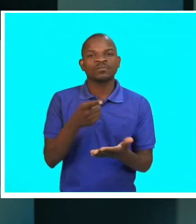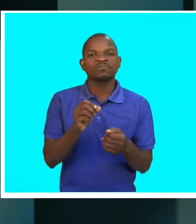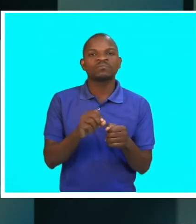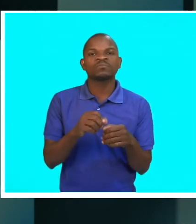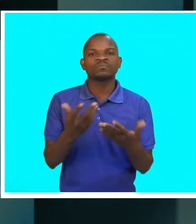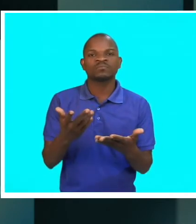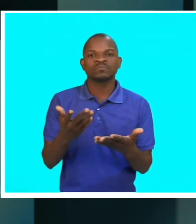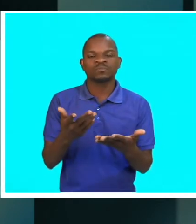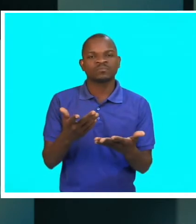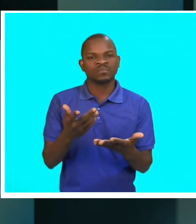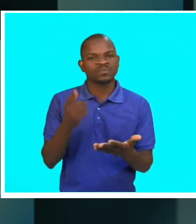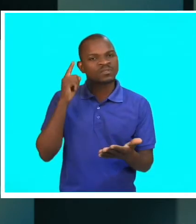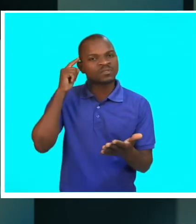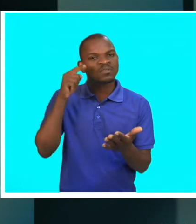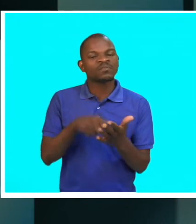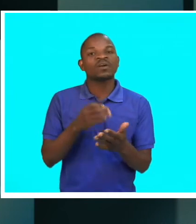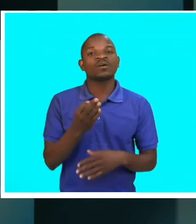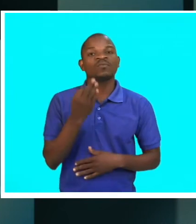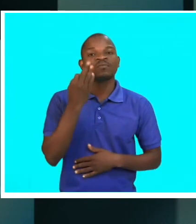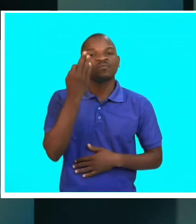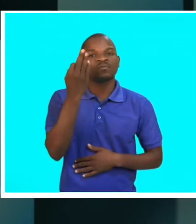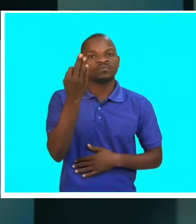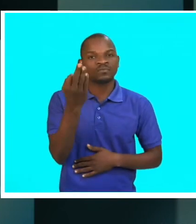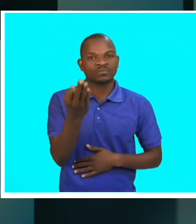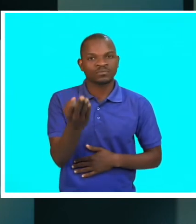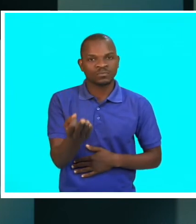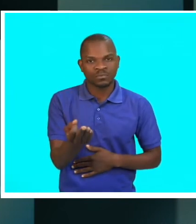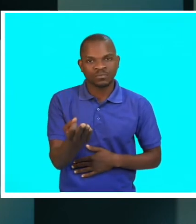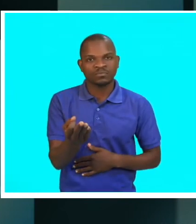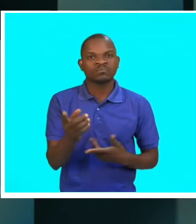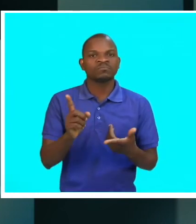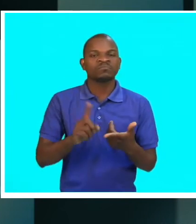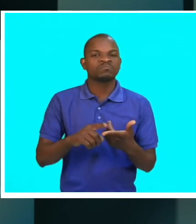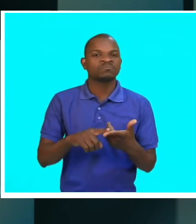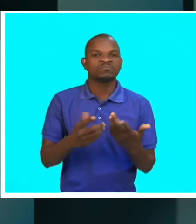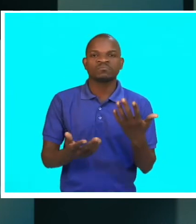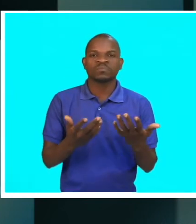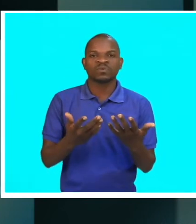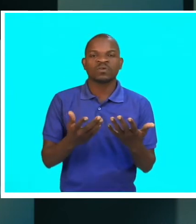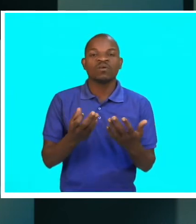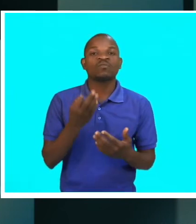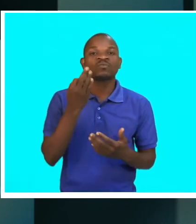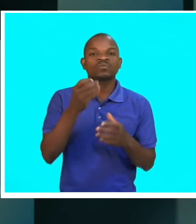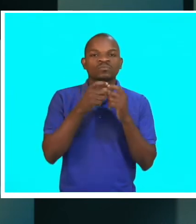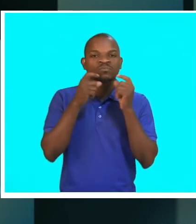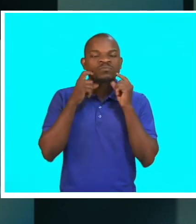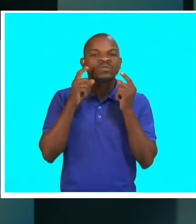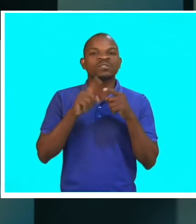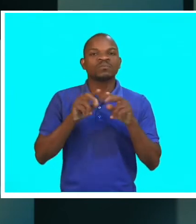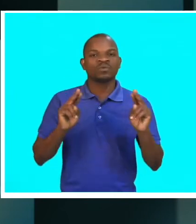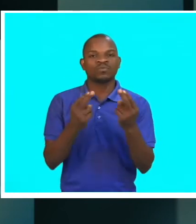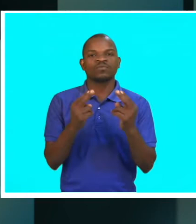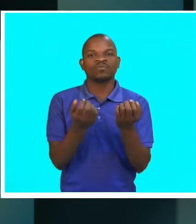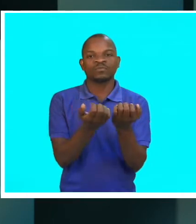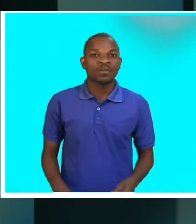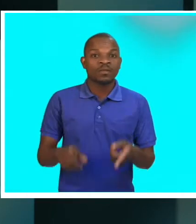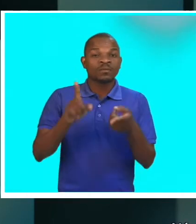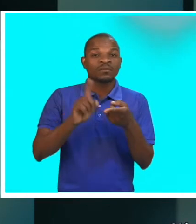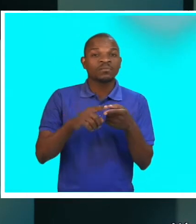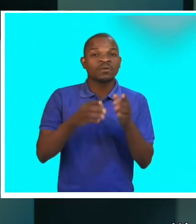isto que vai contar no futuro do nosso país e para as gerações